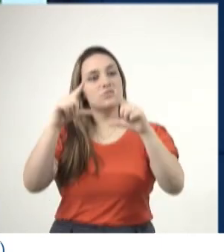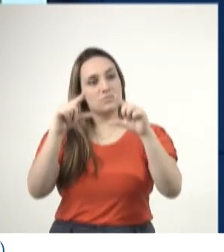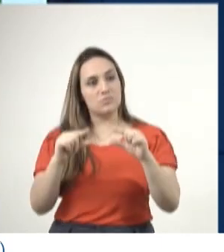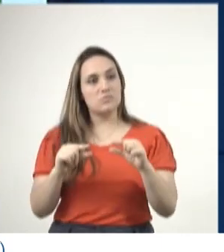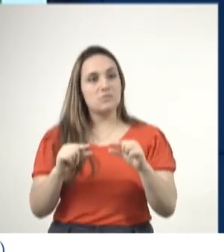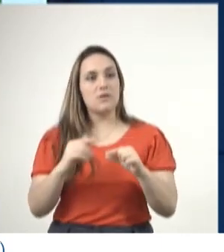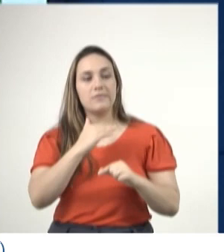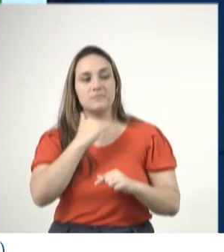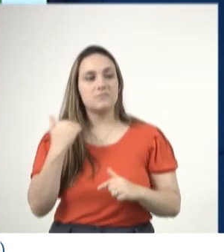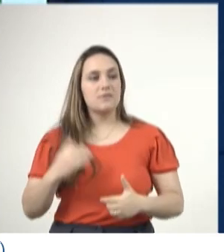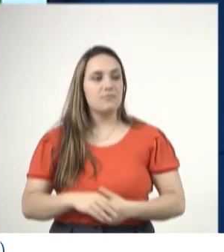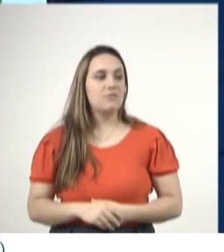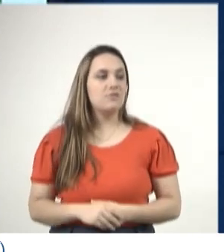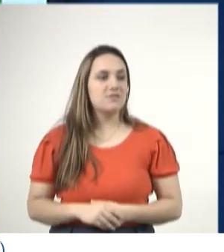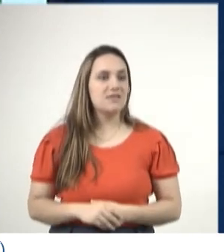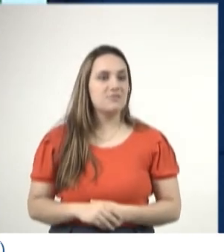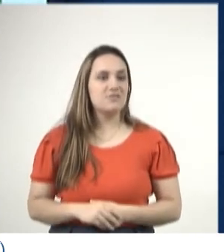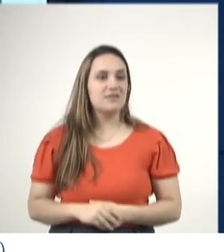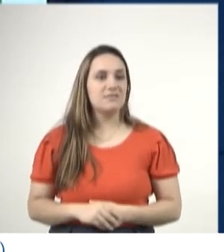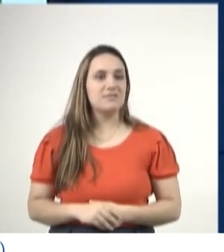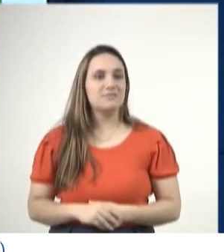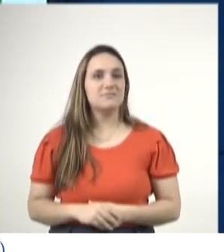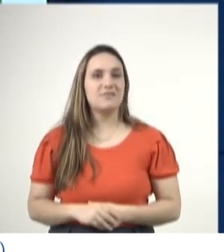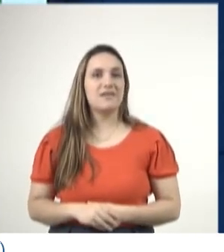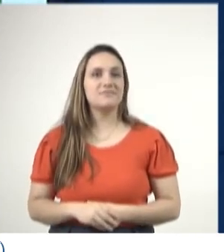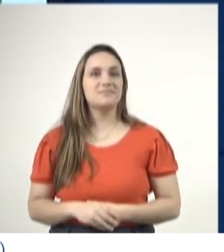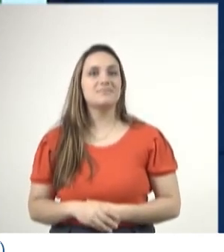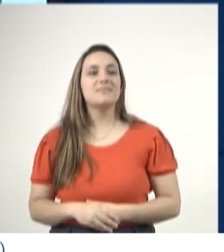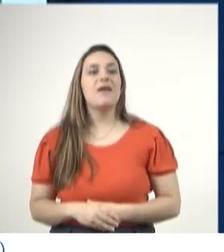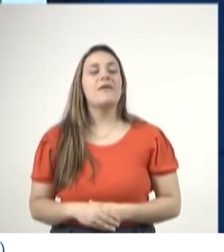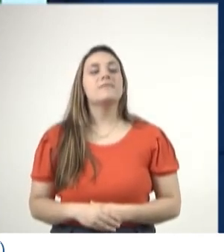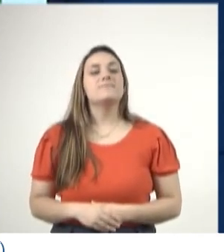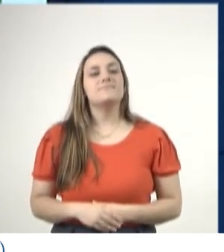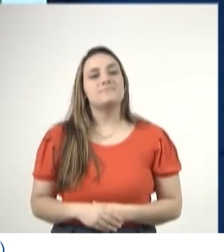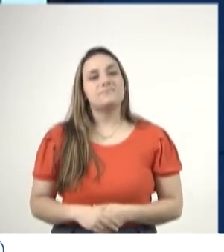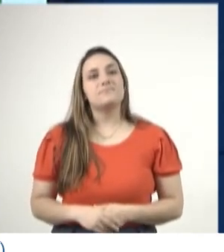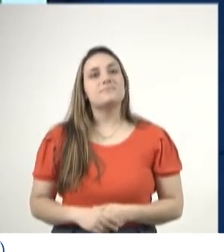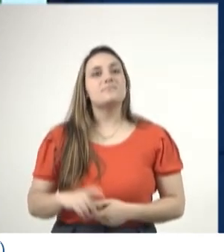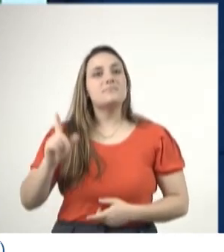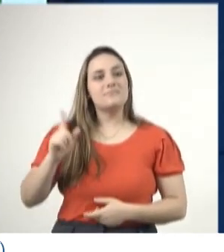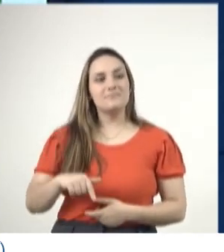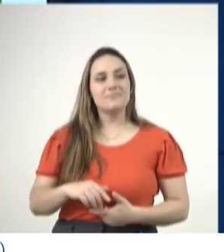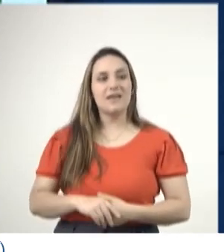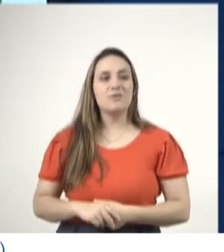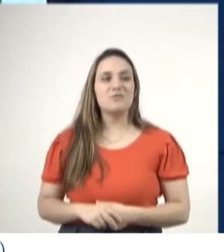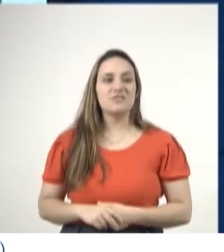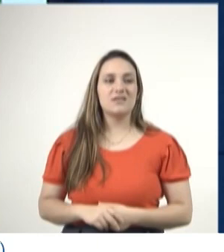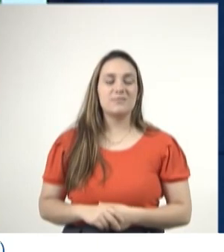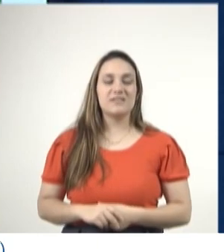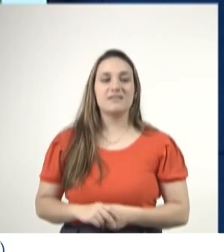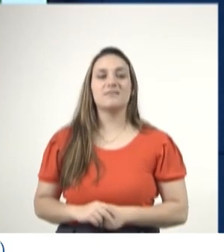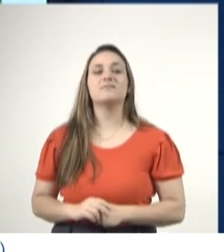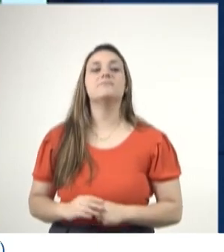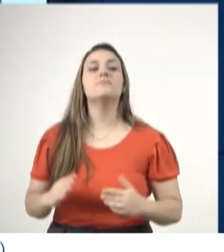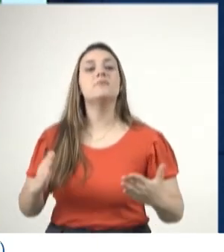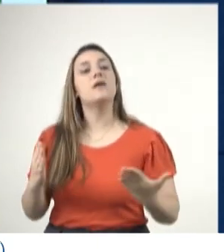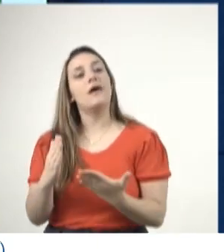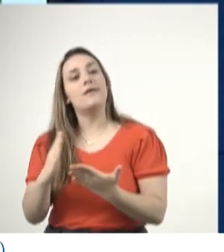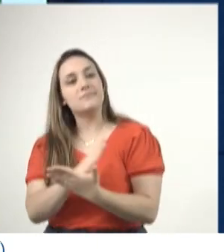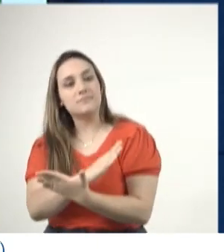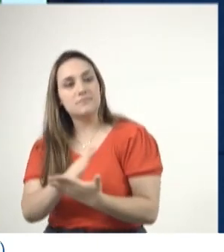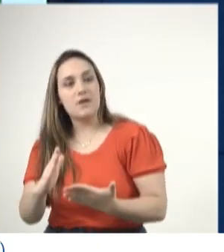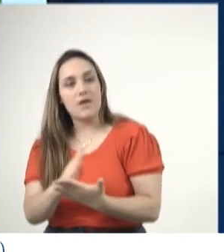ciclista. Isso são coisas que facilmente a gente consegue implantar em vários lugares quando a gente considera os